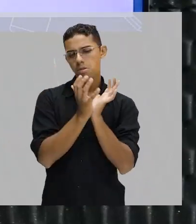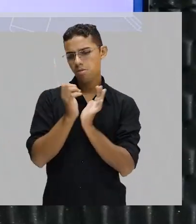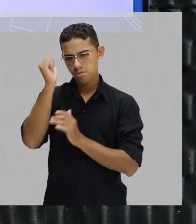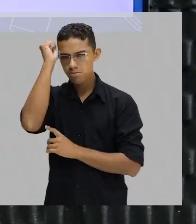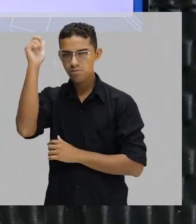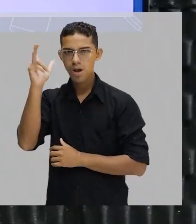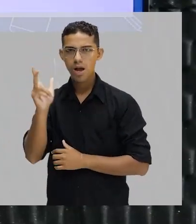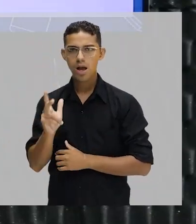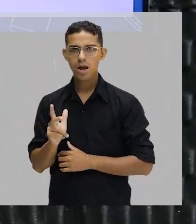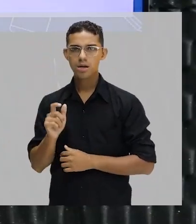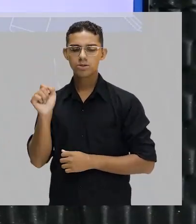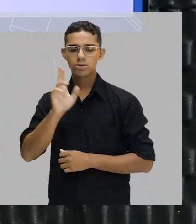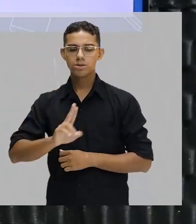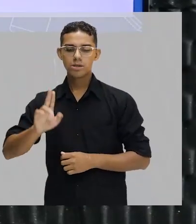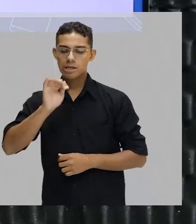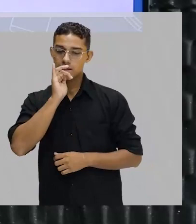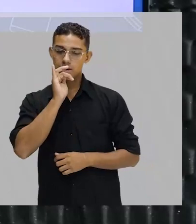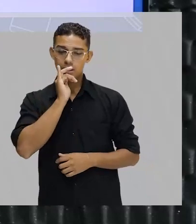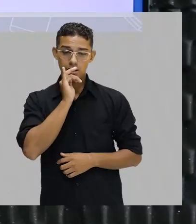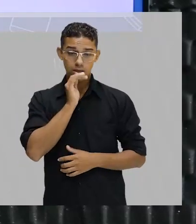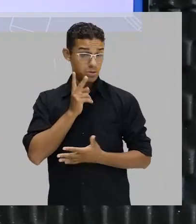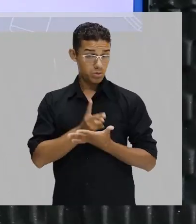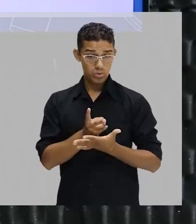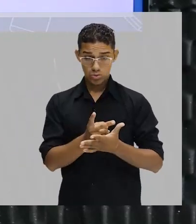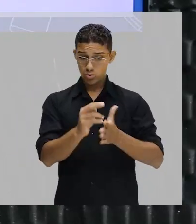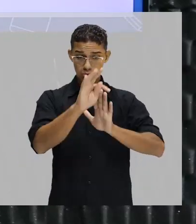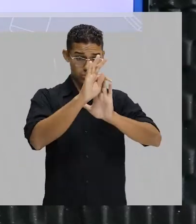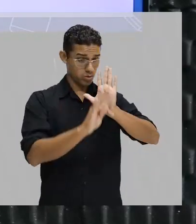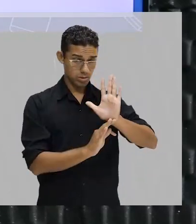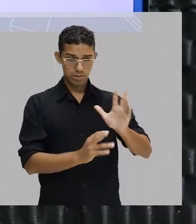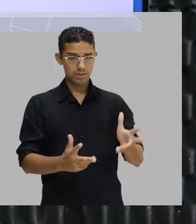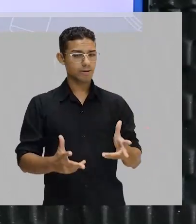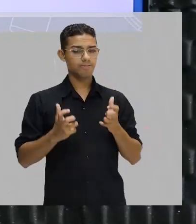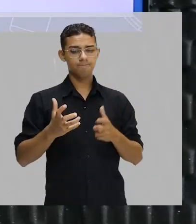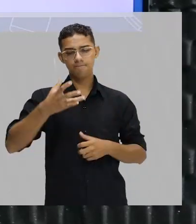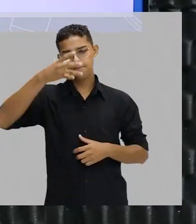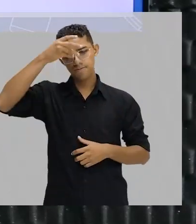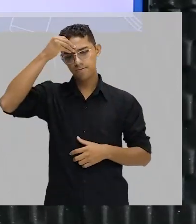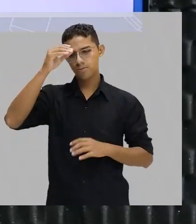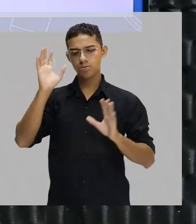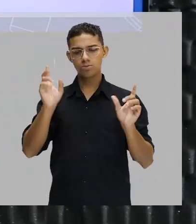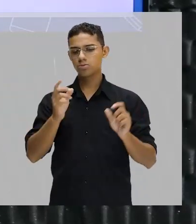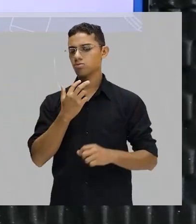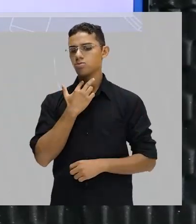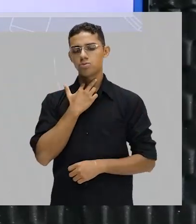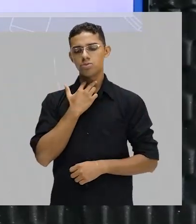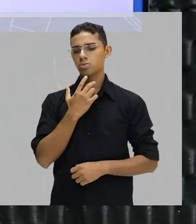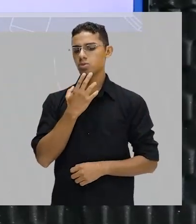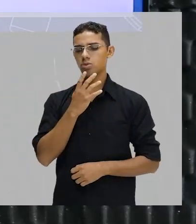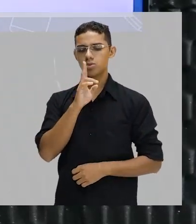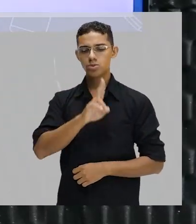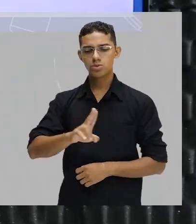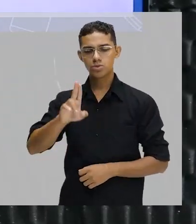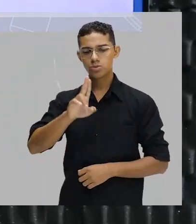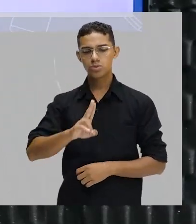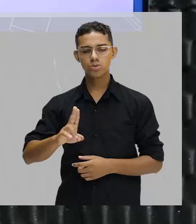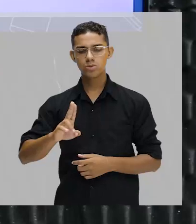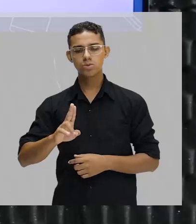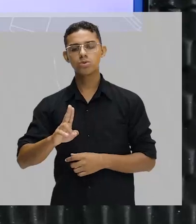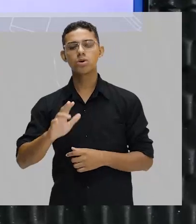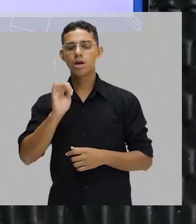como recurso estilístico. E nem todo texto vai poder utilizar como recurso estilístico. Vai